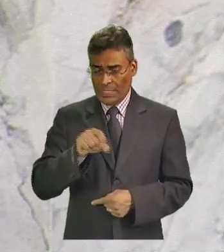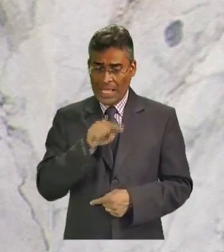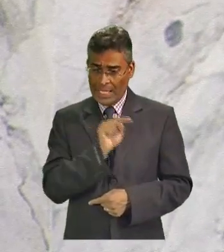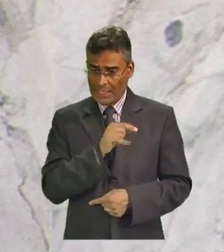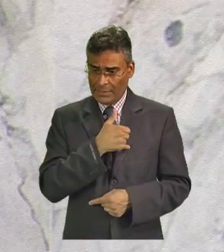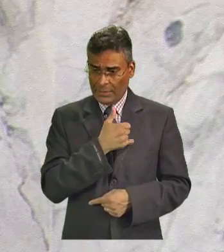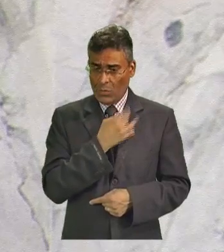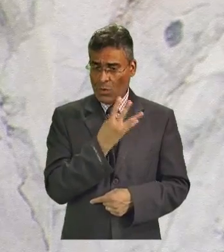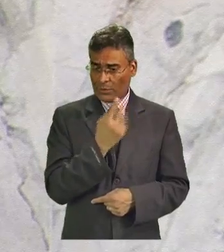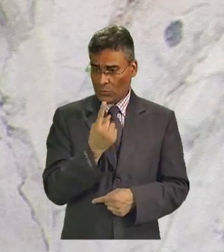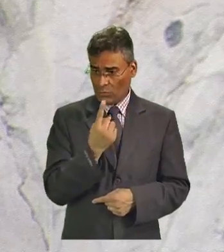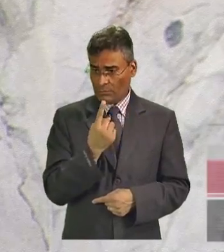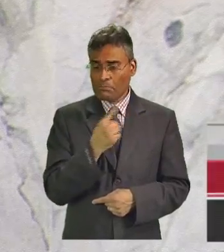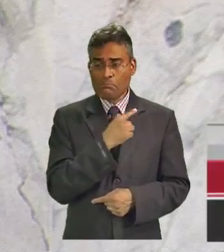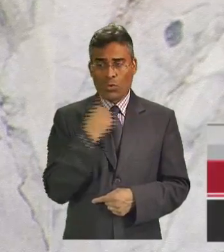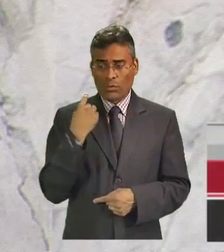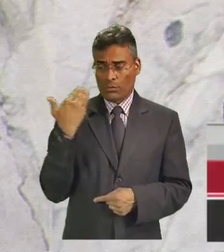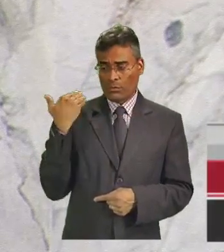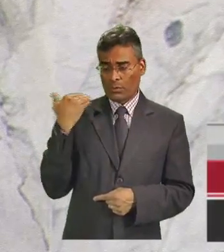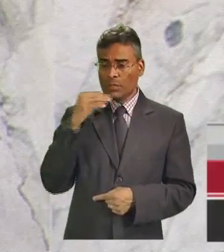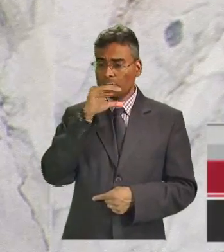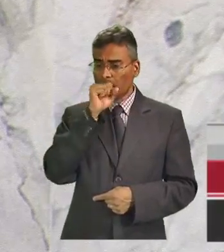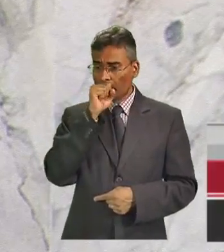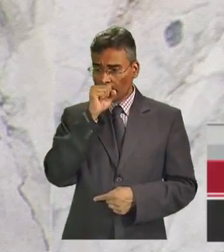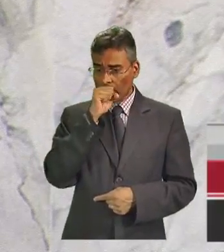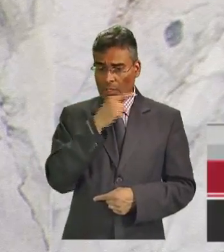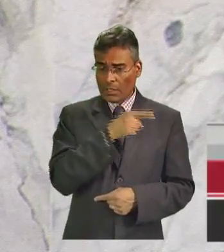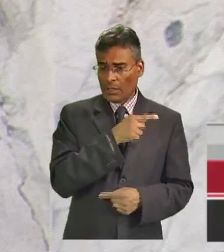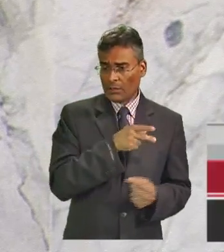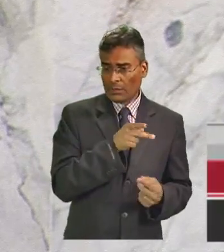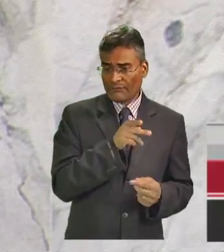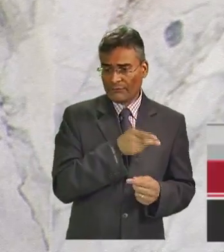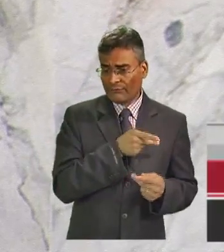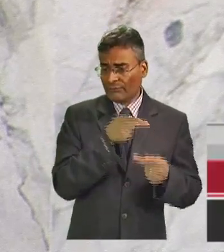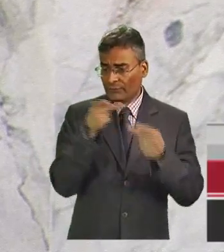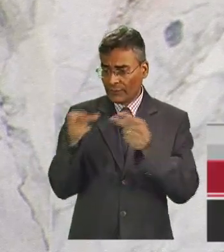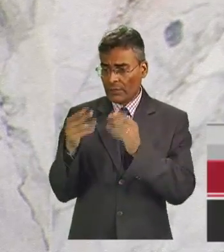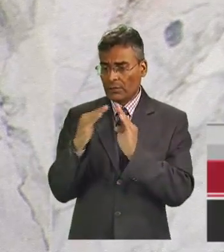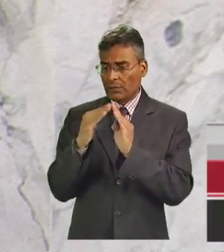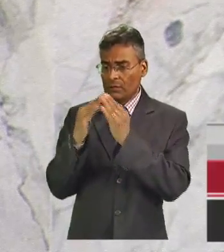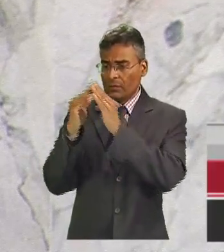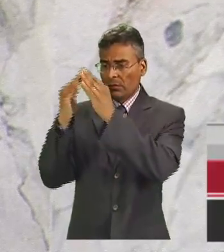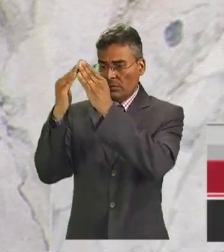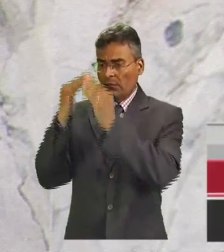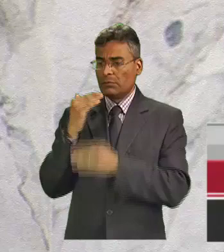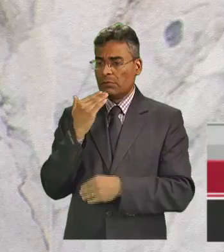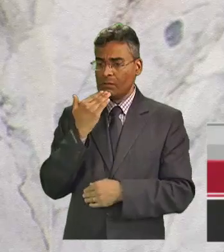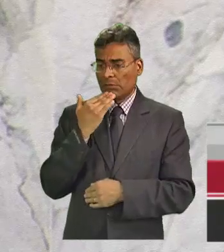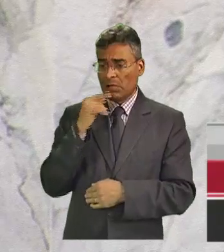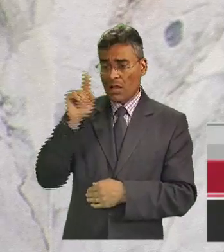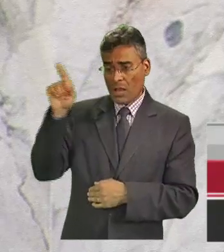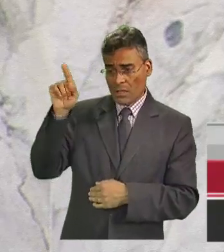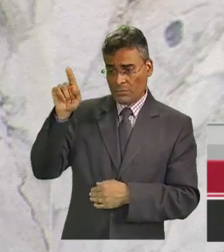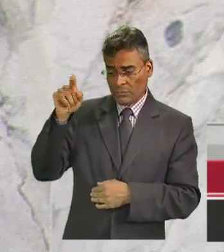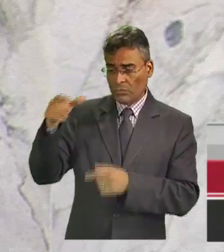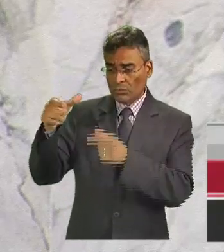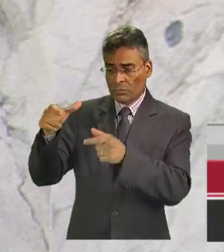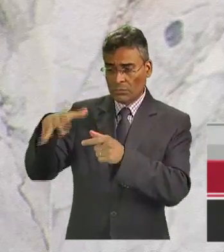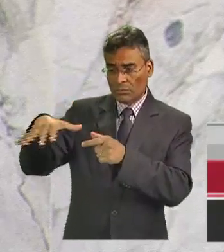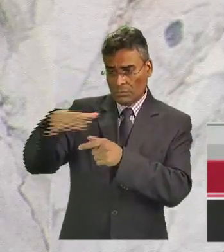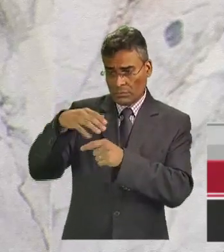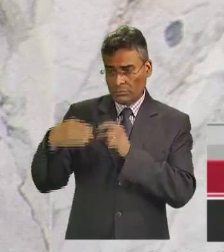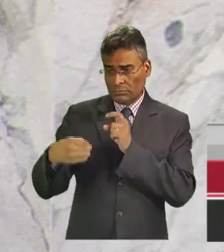de idade e morreu no sábado durante uma operação na favela de São Jorge, em Japeri, na Baixada